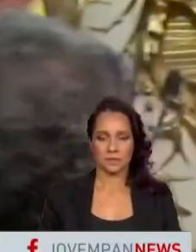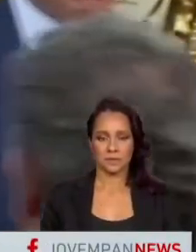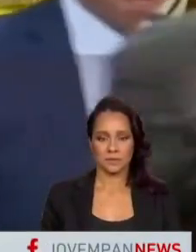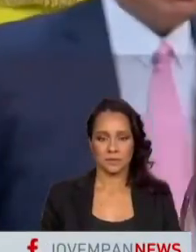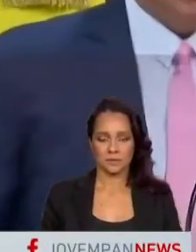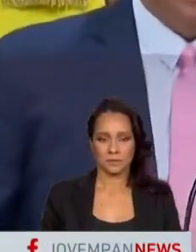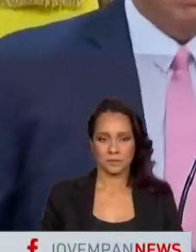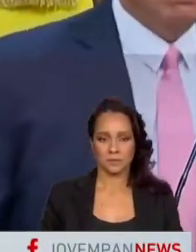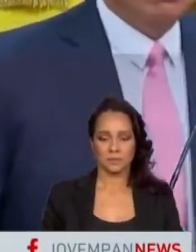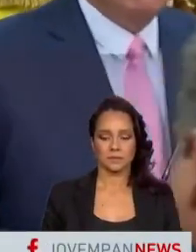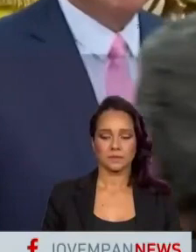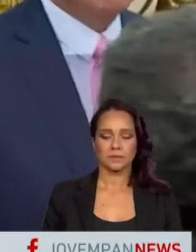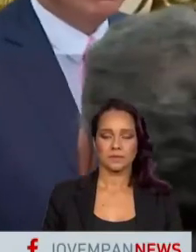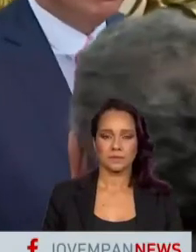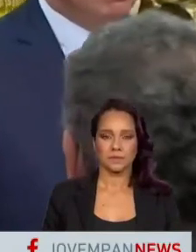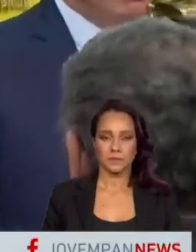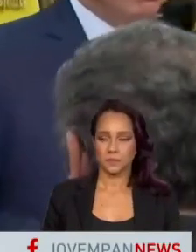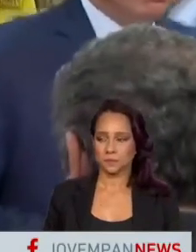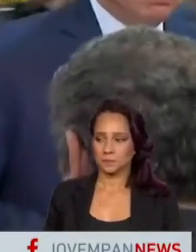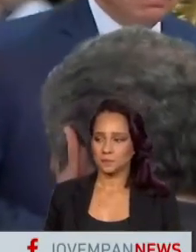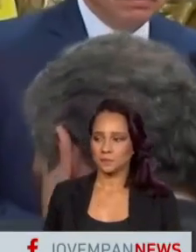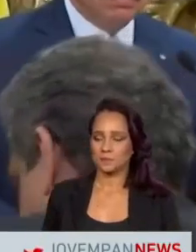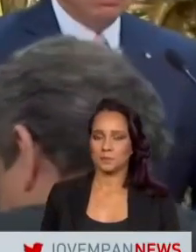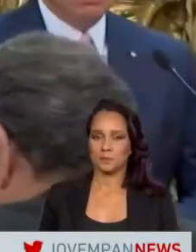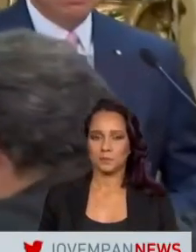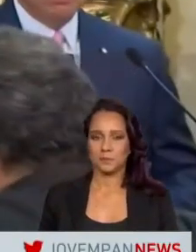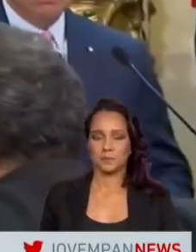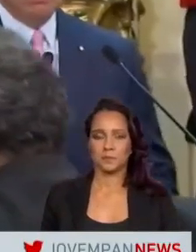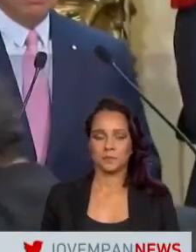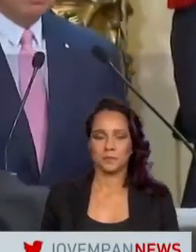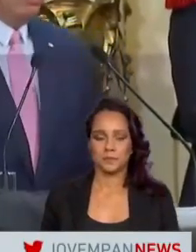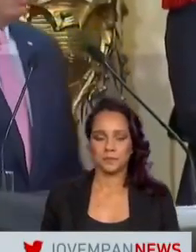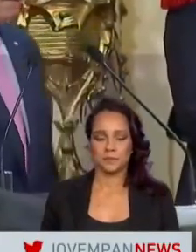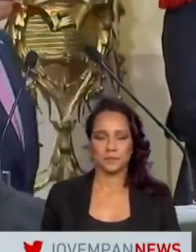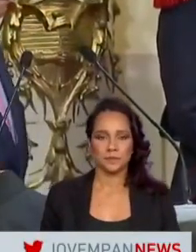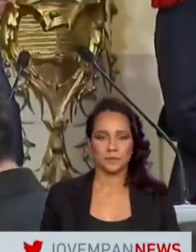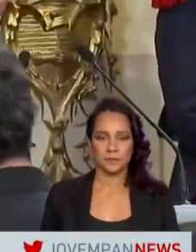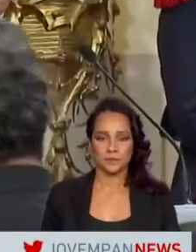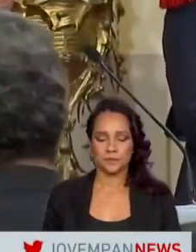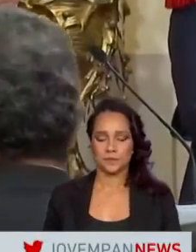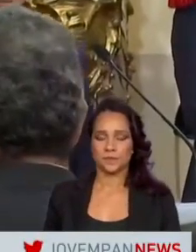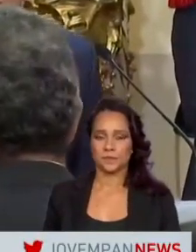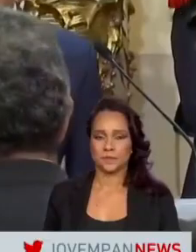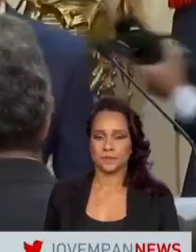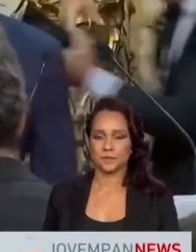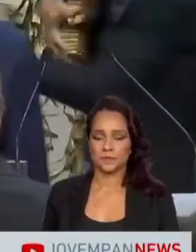y la República Federativa del Brasil. Los presidentes se retiran de este